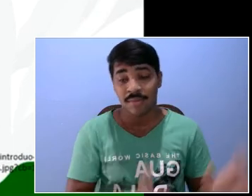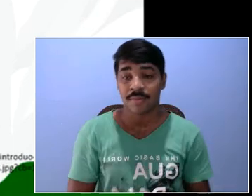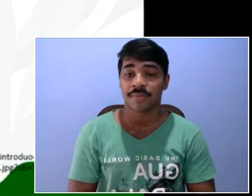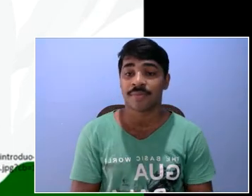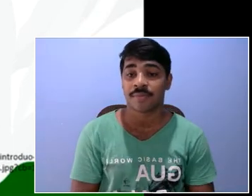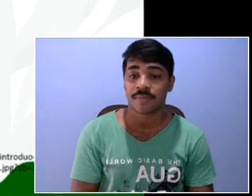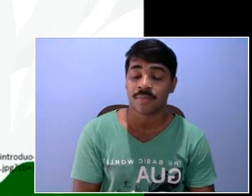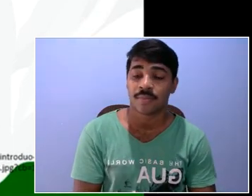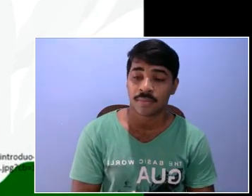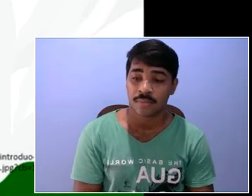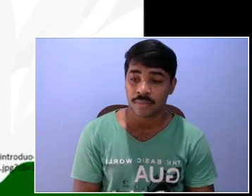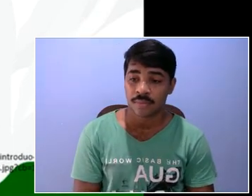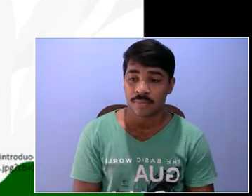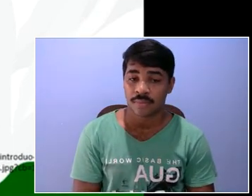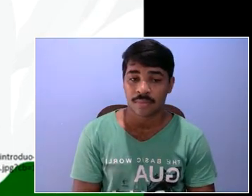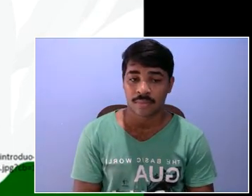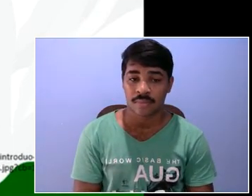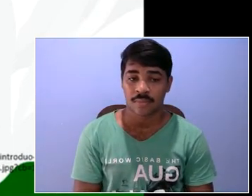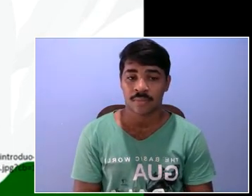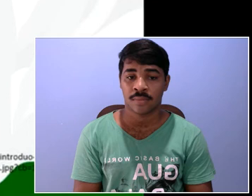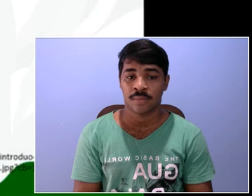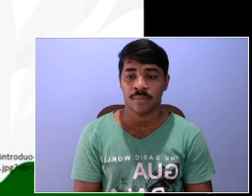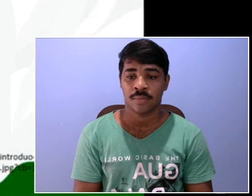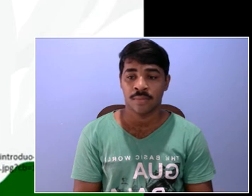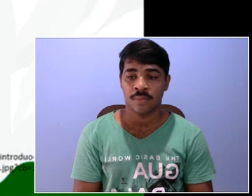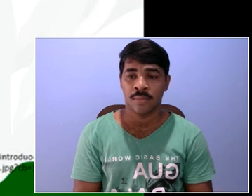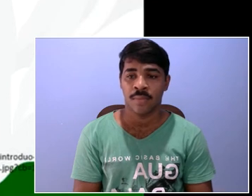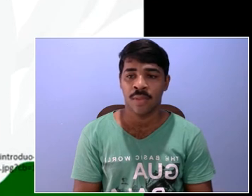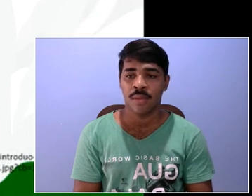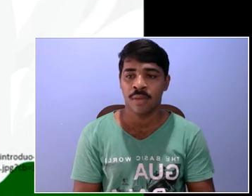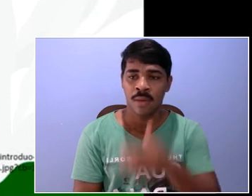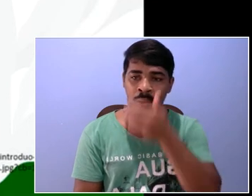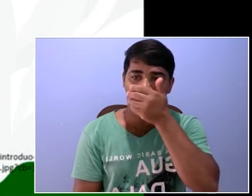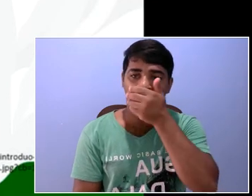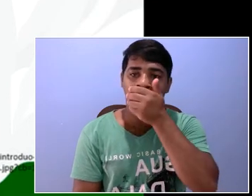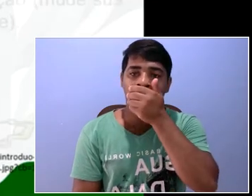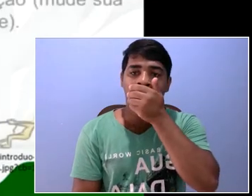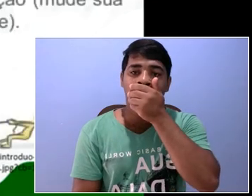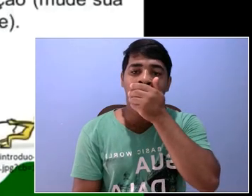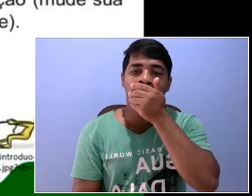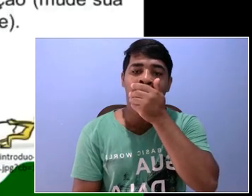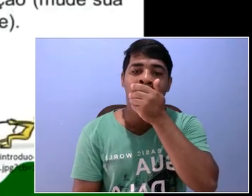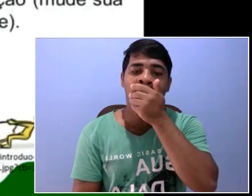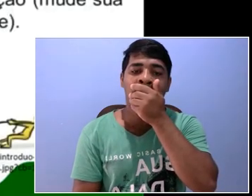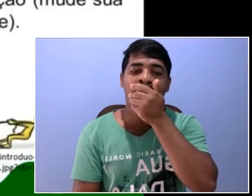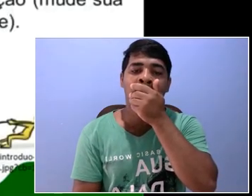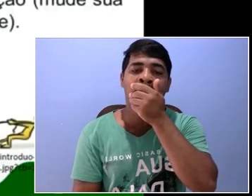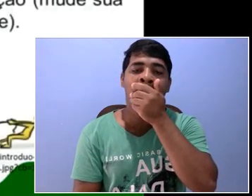Opa, cadê? Deixa eu tirar o pincel aqui, que aí. Beleza. Bem, então vamos